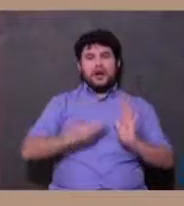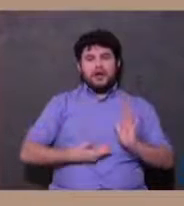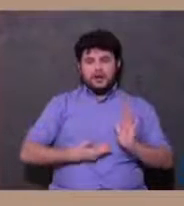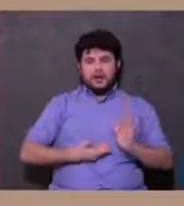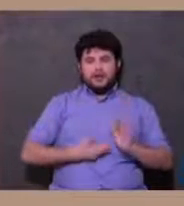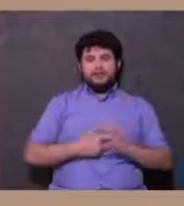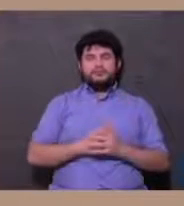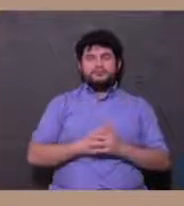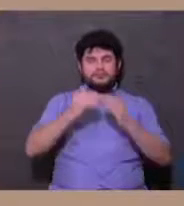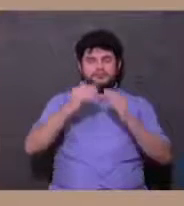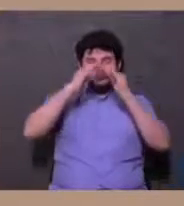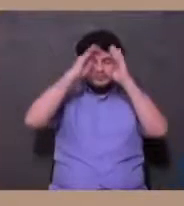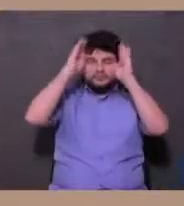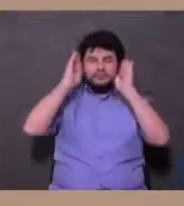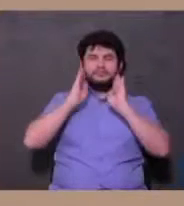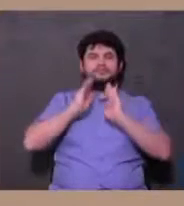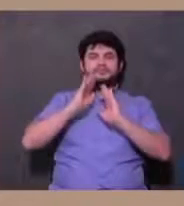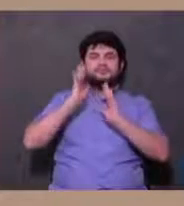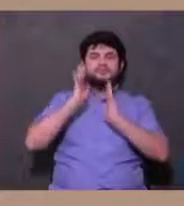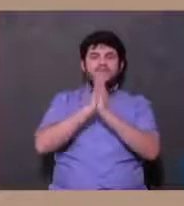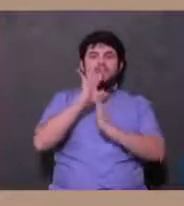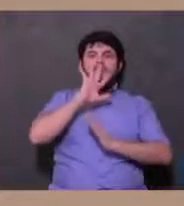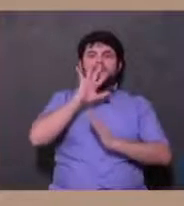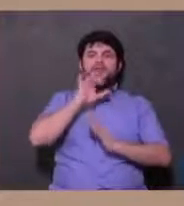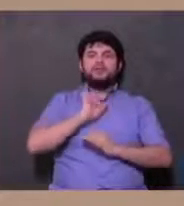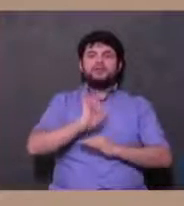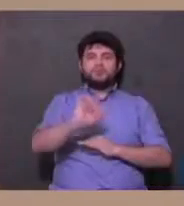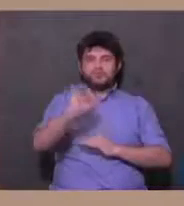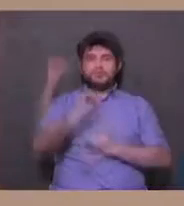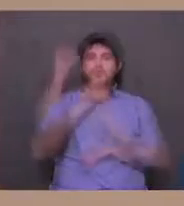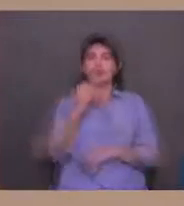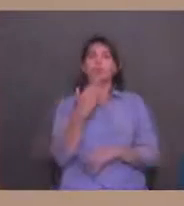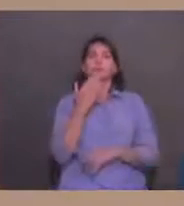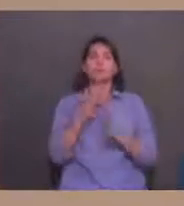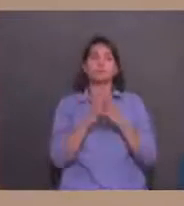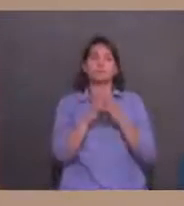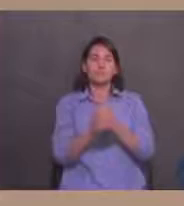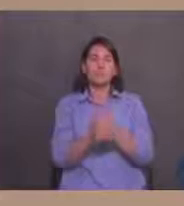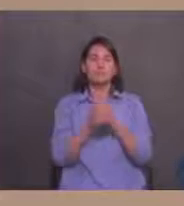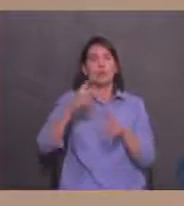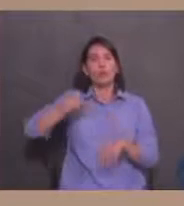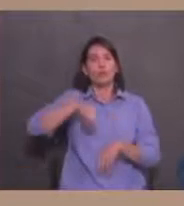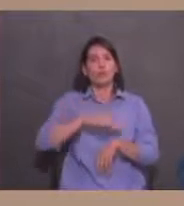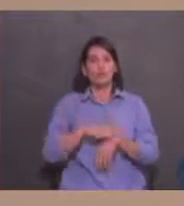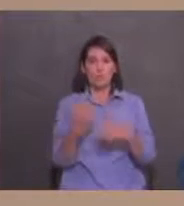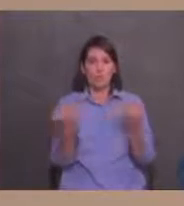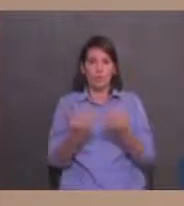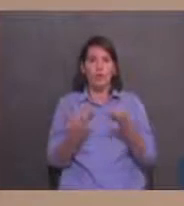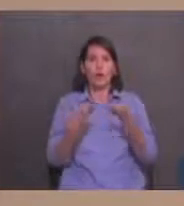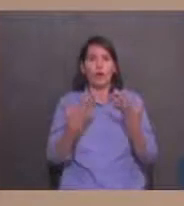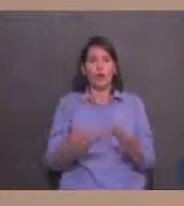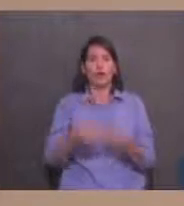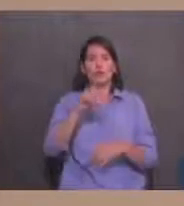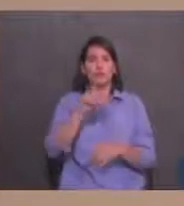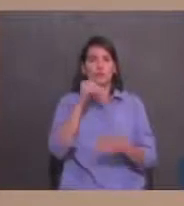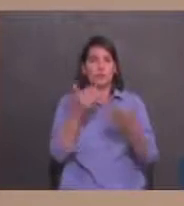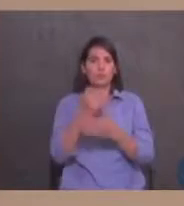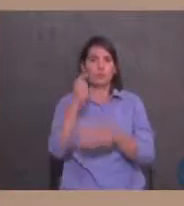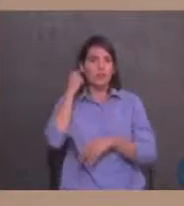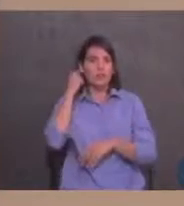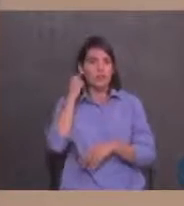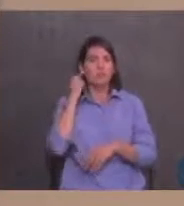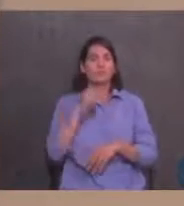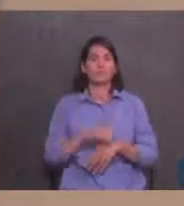béni. Santa Maria, Mãe de Deus, rogai por nós, pecadores, agora e na hora da nossa morte.